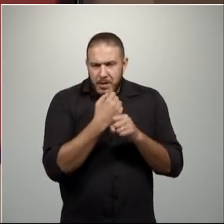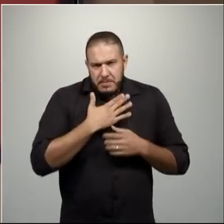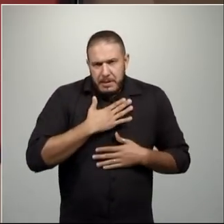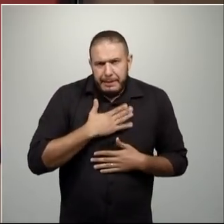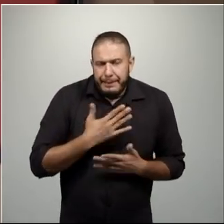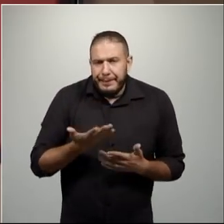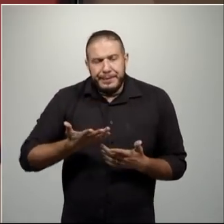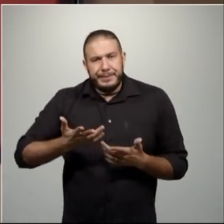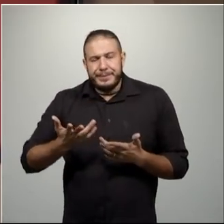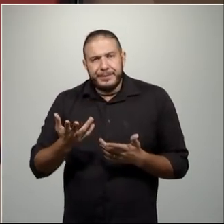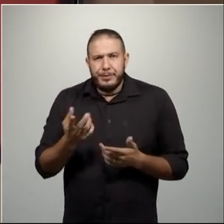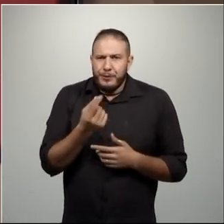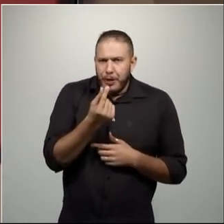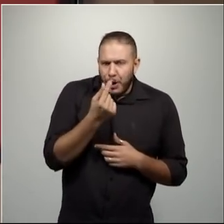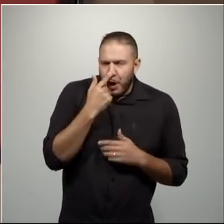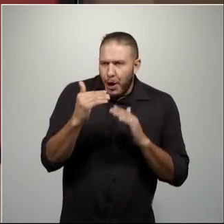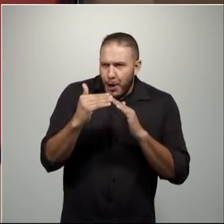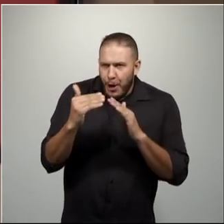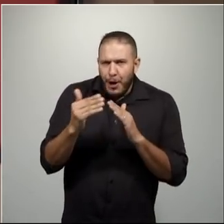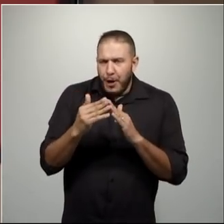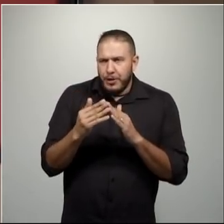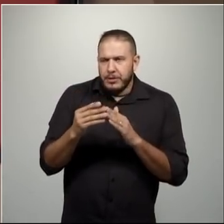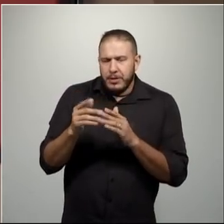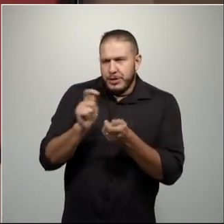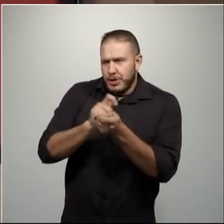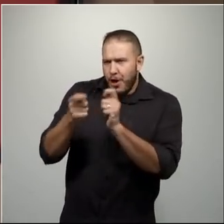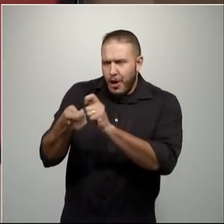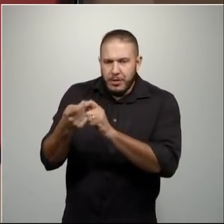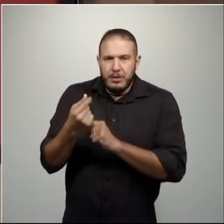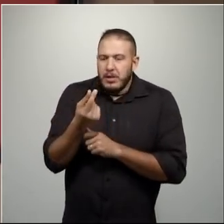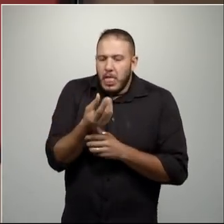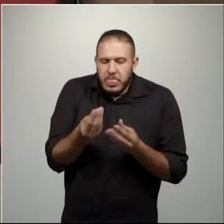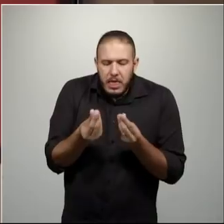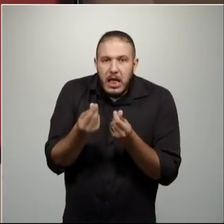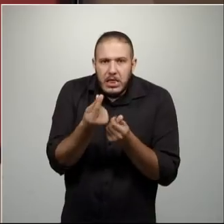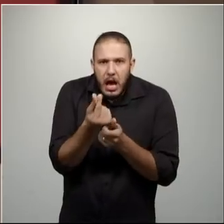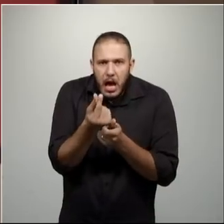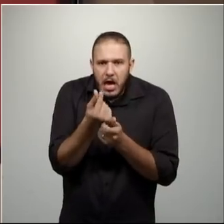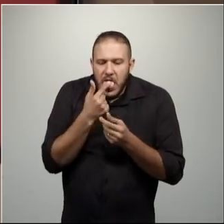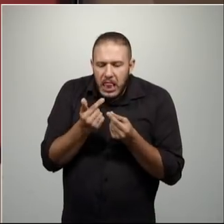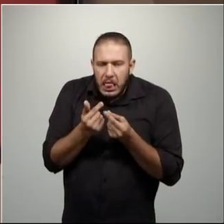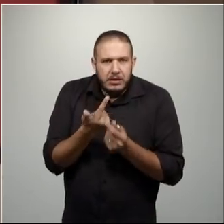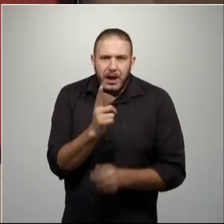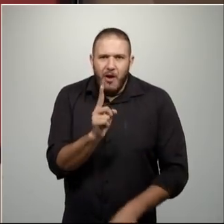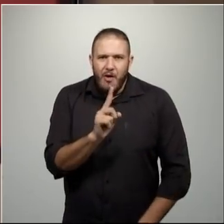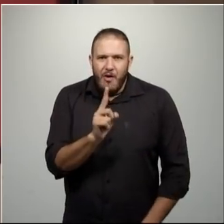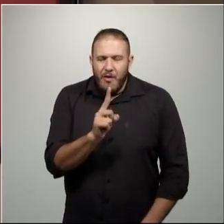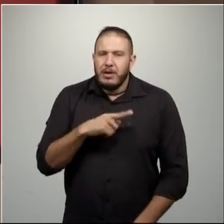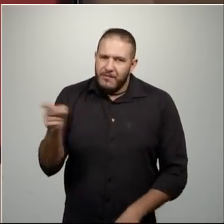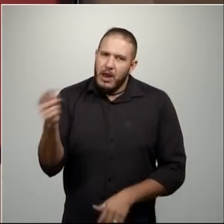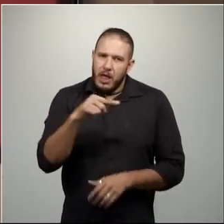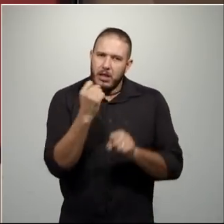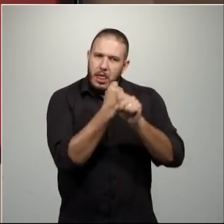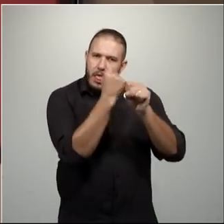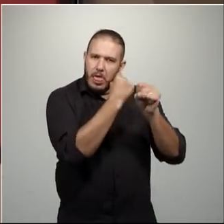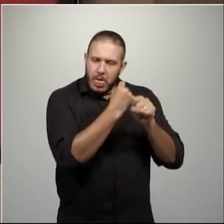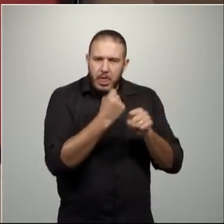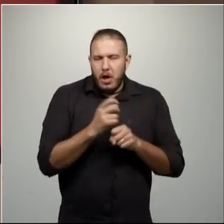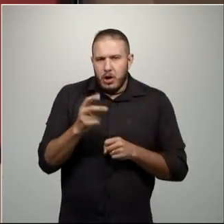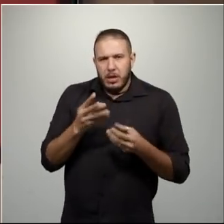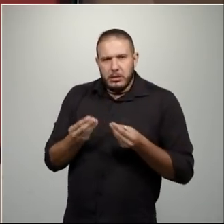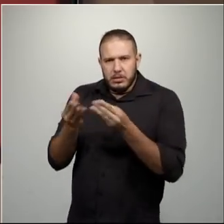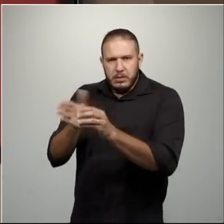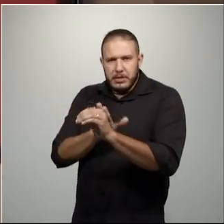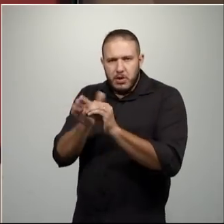por um valor correspondente a 20 milhões então você não transforma exatamente em dinheiro você entrega os bitcoins a pessoa desenvolve